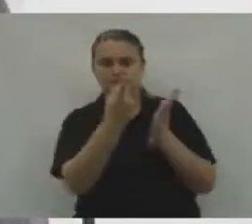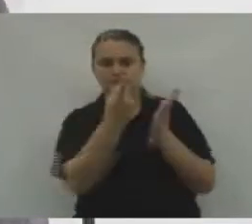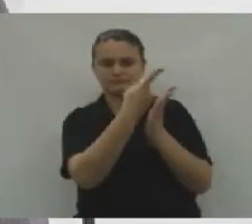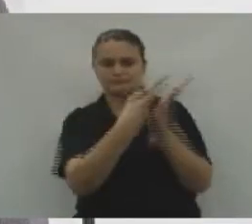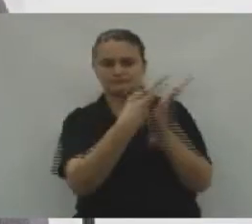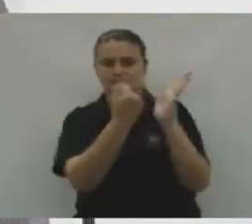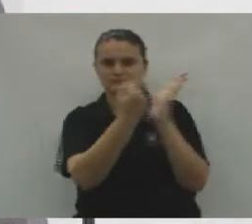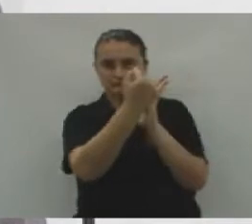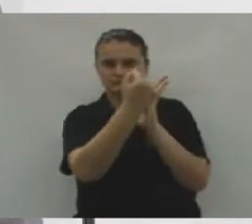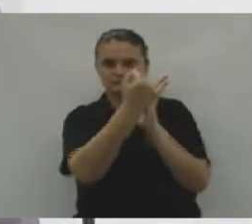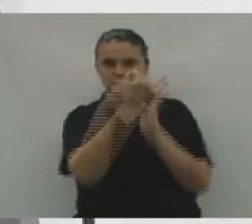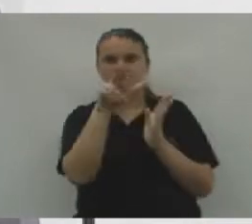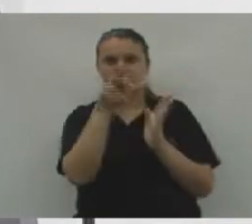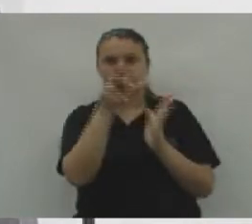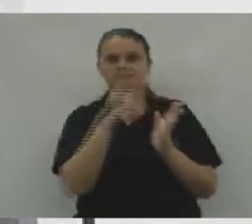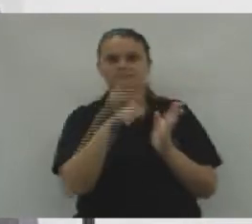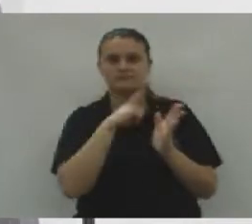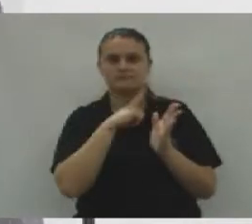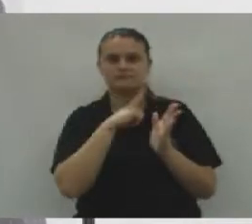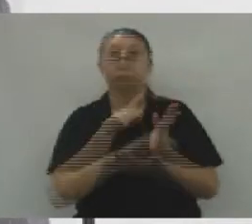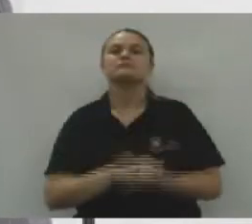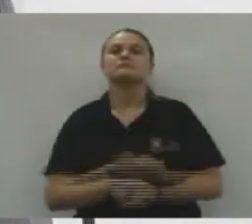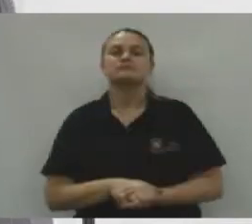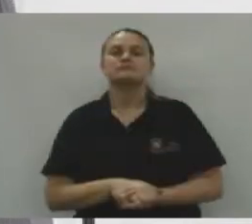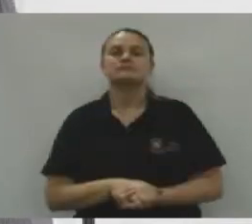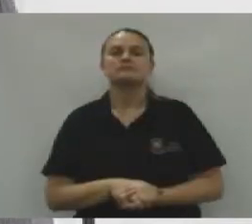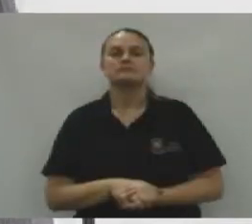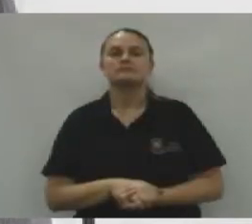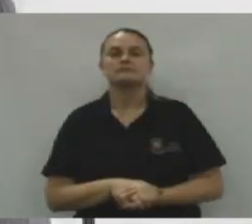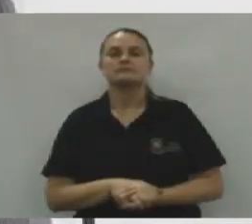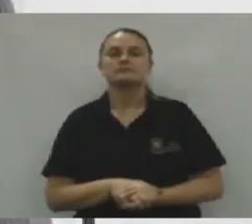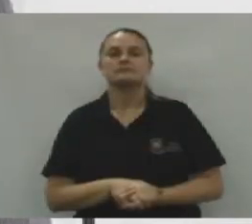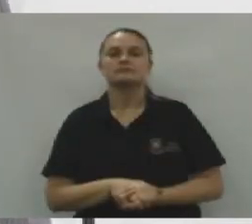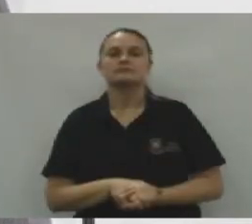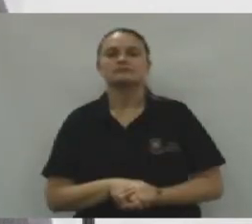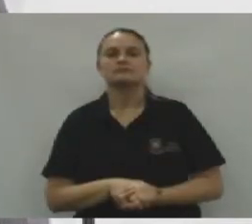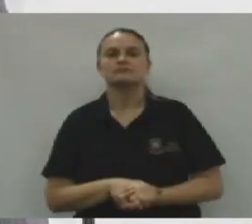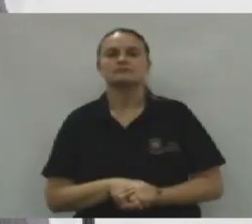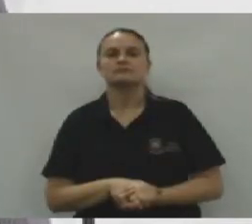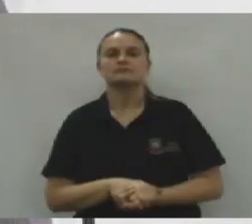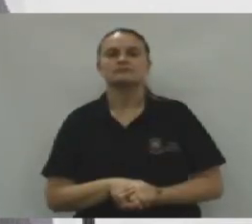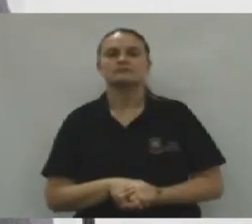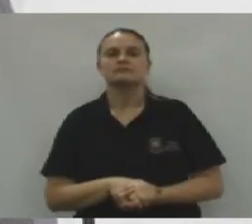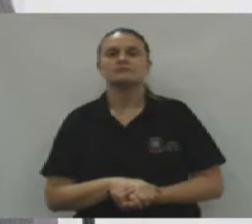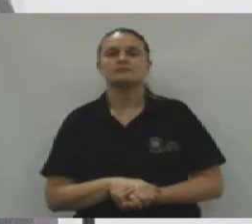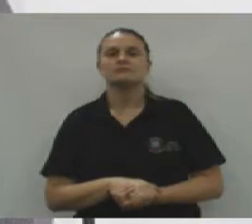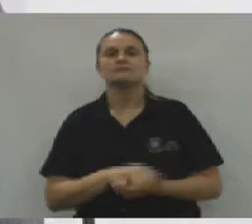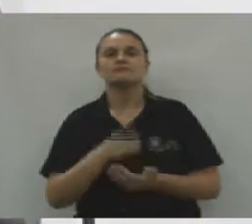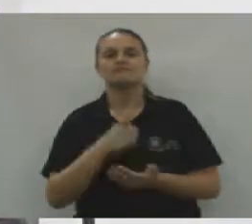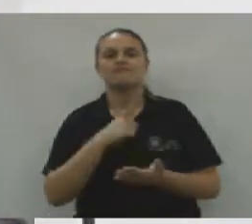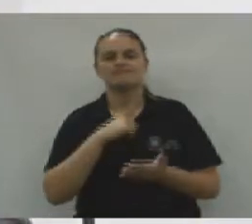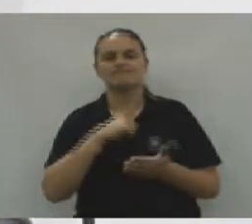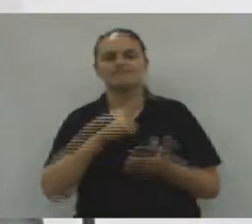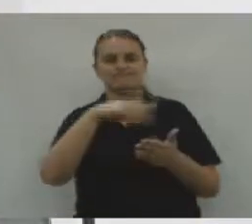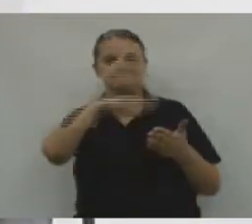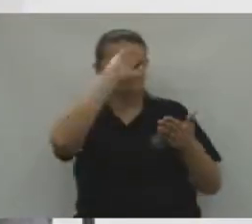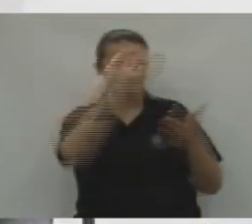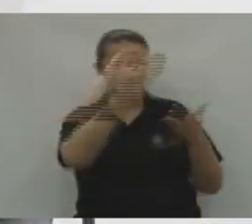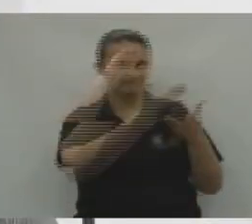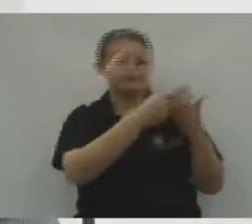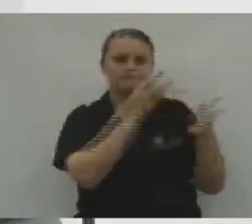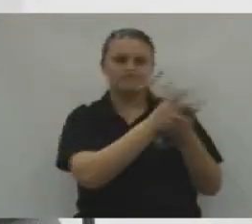né, feita aí pelos órgãos competentes. Fidelidade entre mercado e produtor,